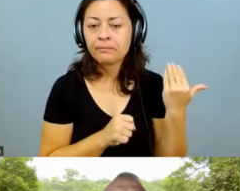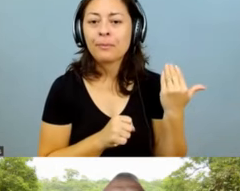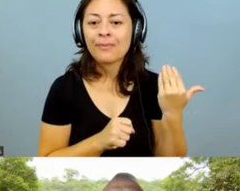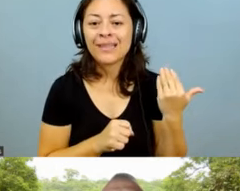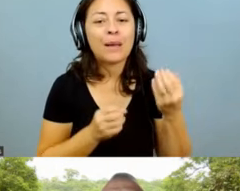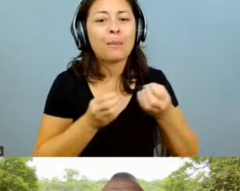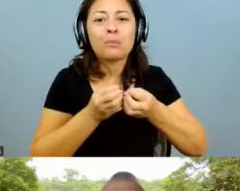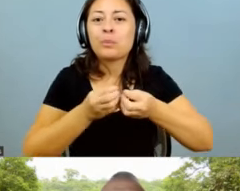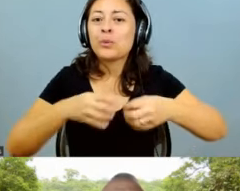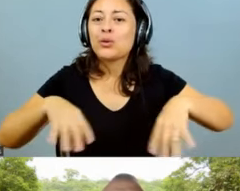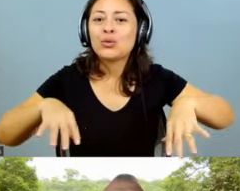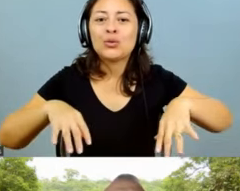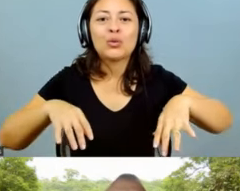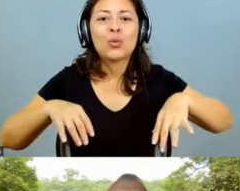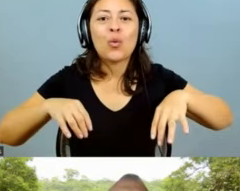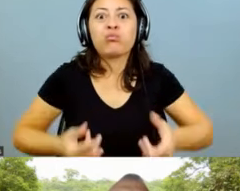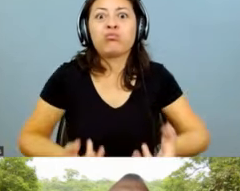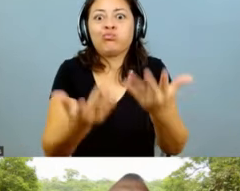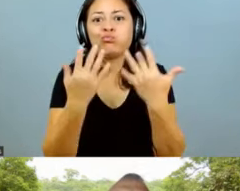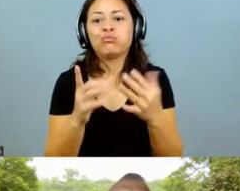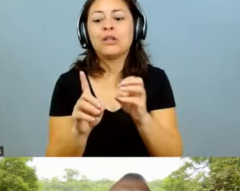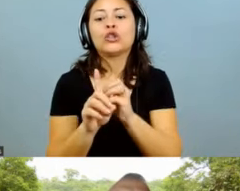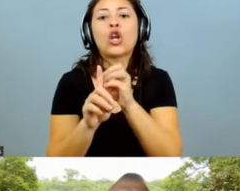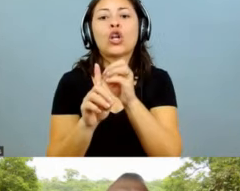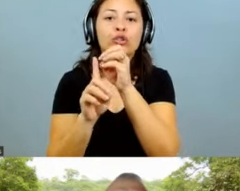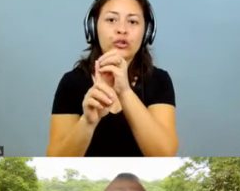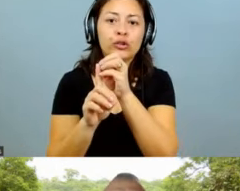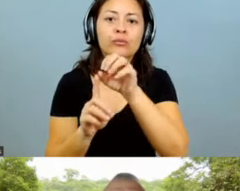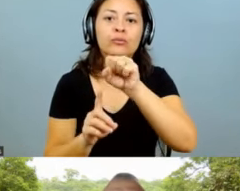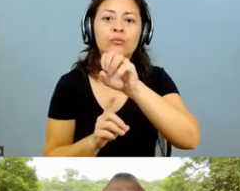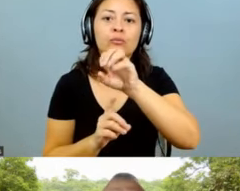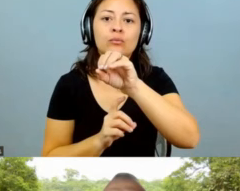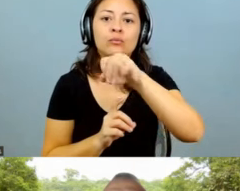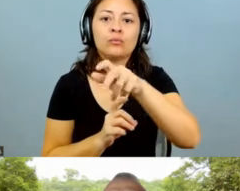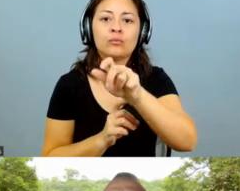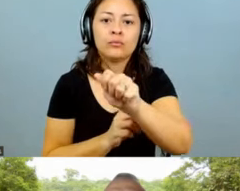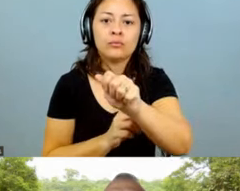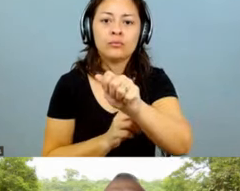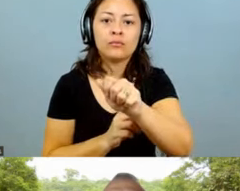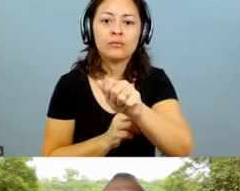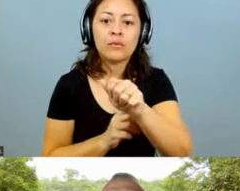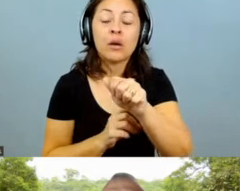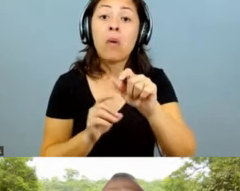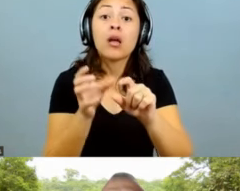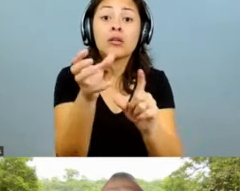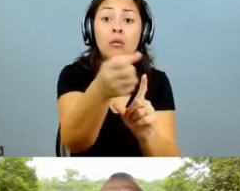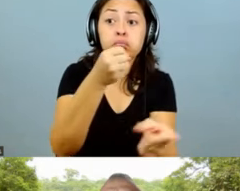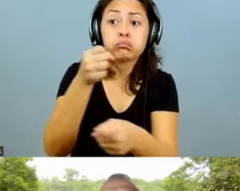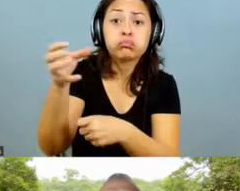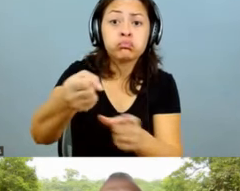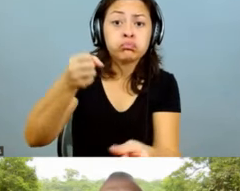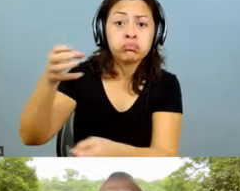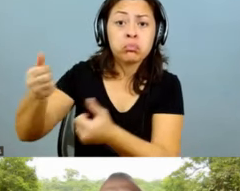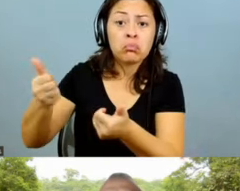potencial produtivo da soja a safra de soja foi totalmente colhida atingimos